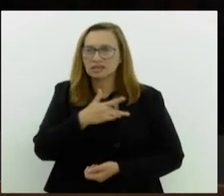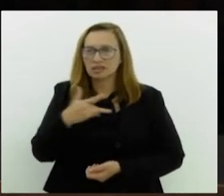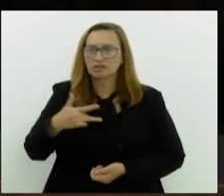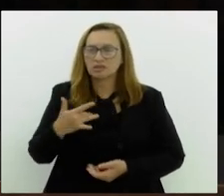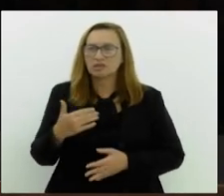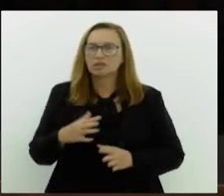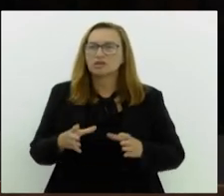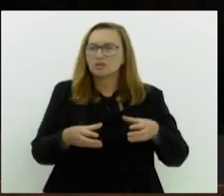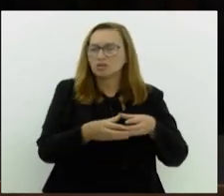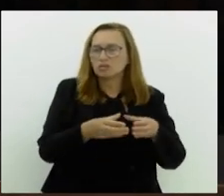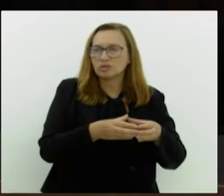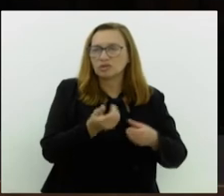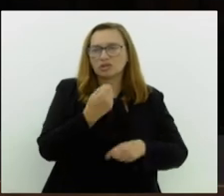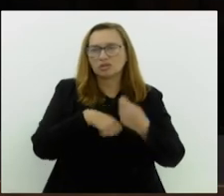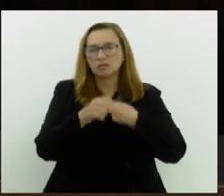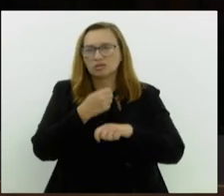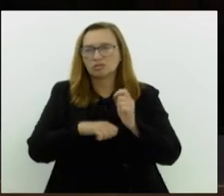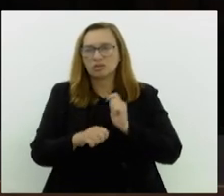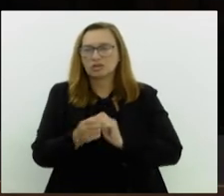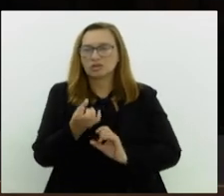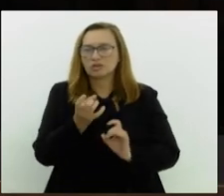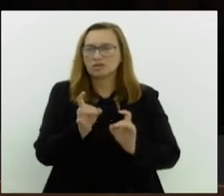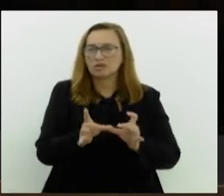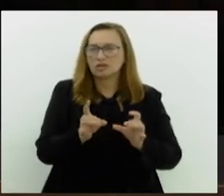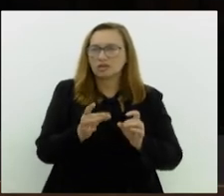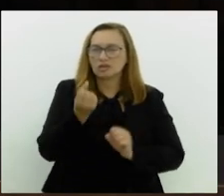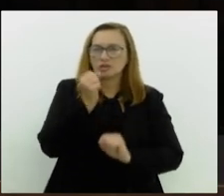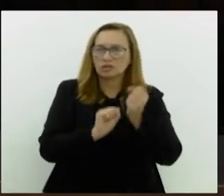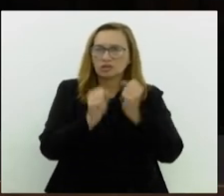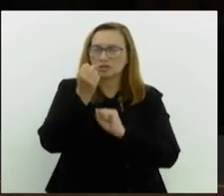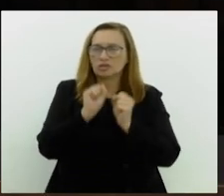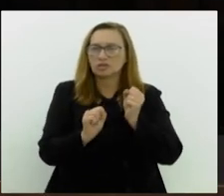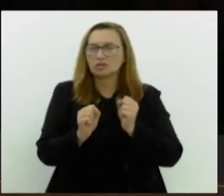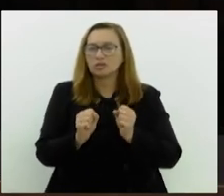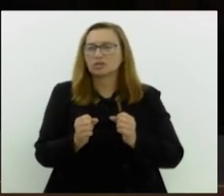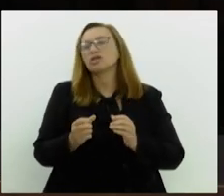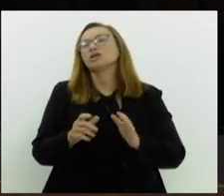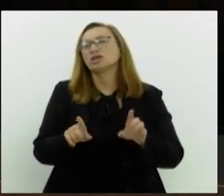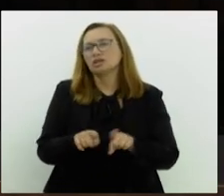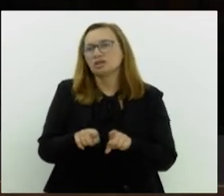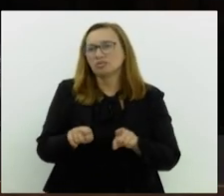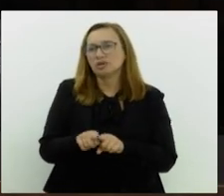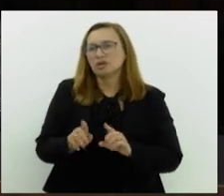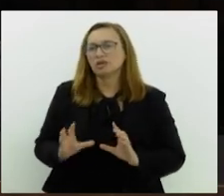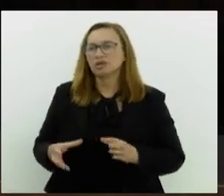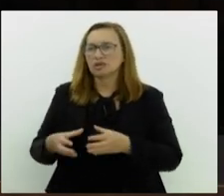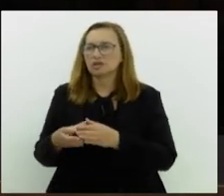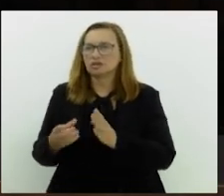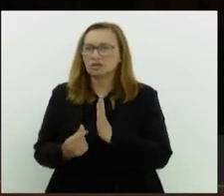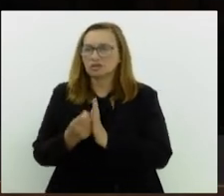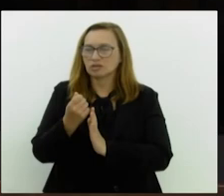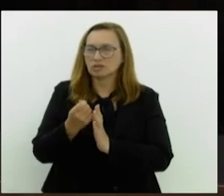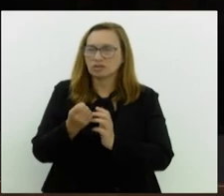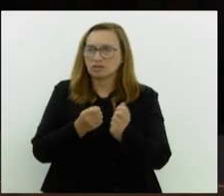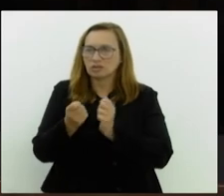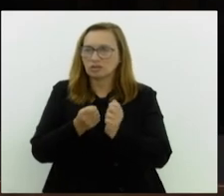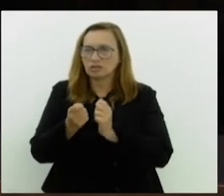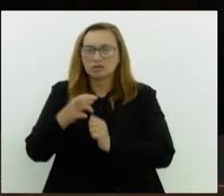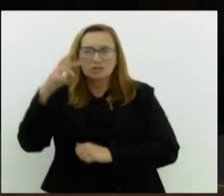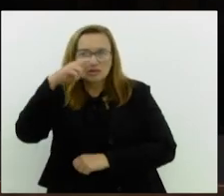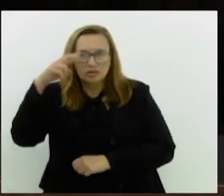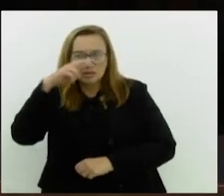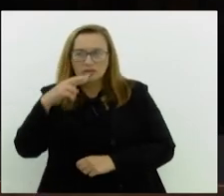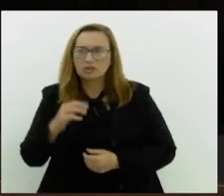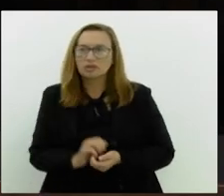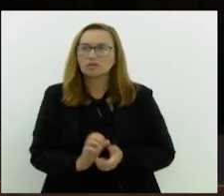das comissões de Economia, Indústria e Comércio, de Orçamento, Finanças, Fiscalização Financeira e Controle. Para emitir parecer pela Comissão